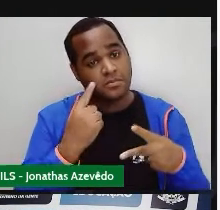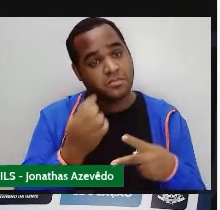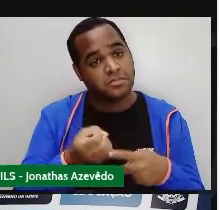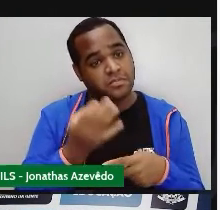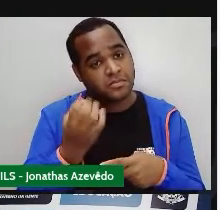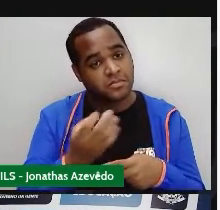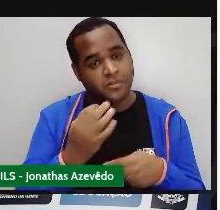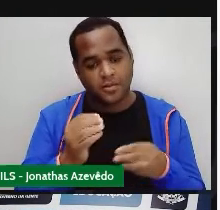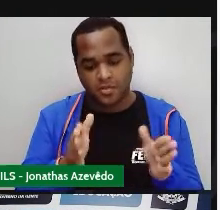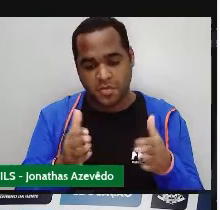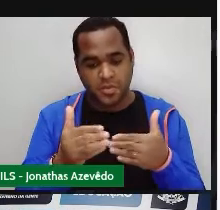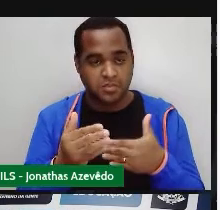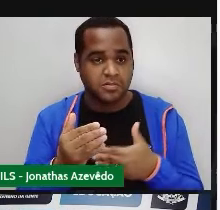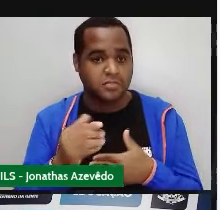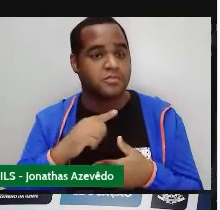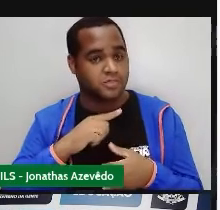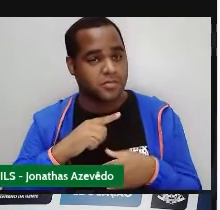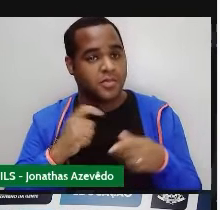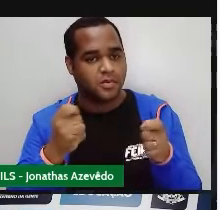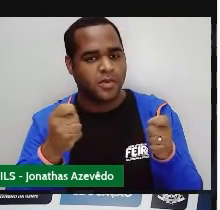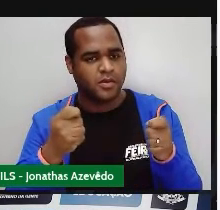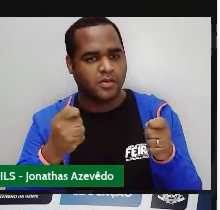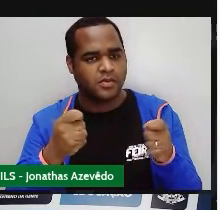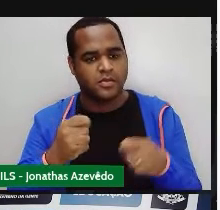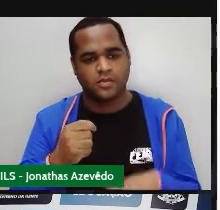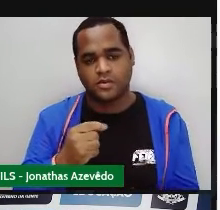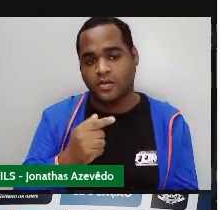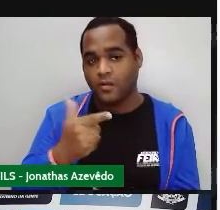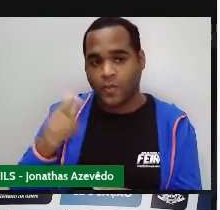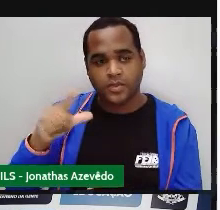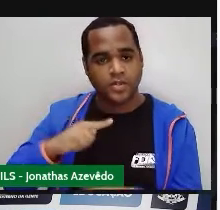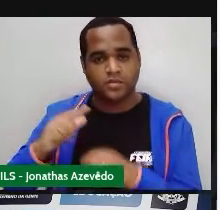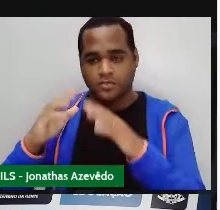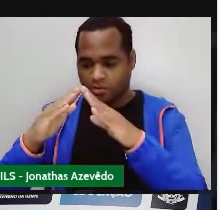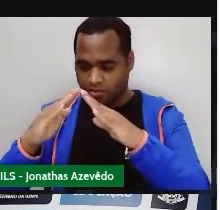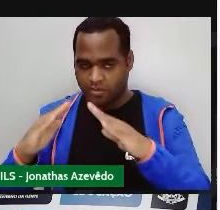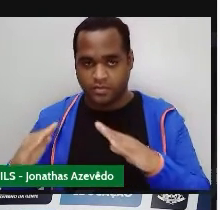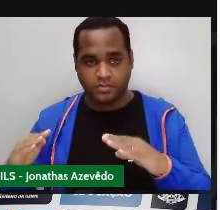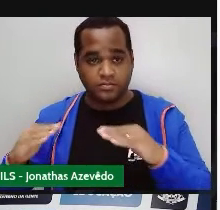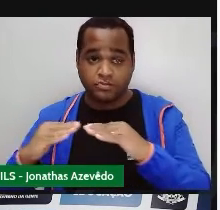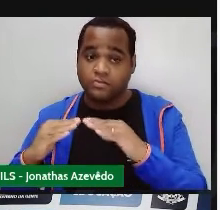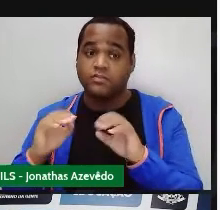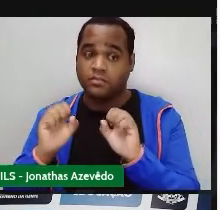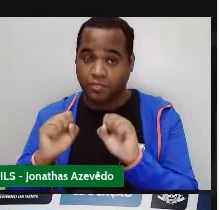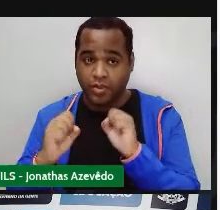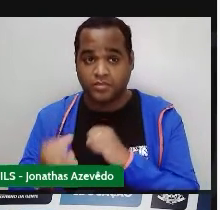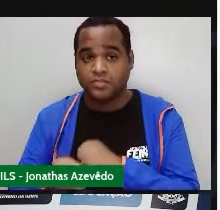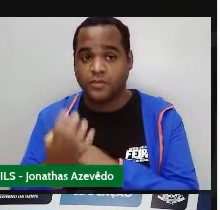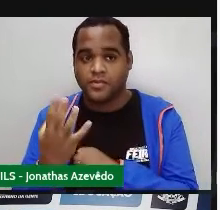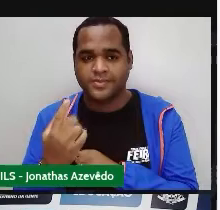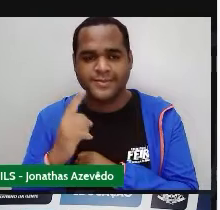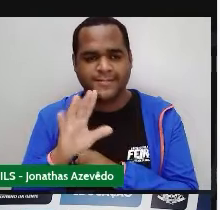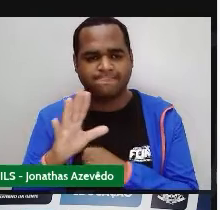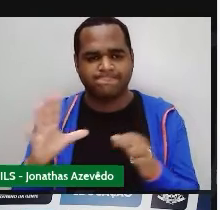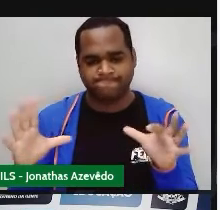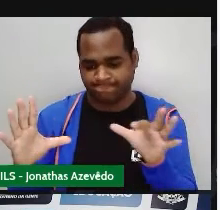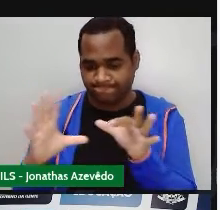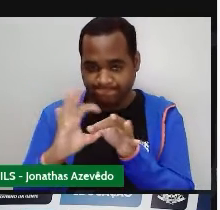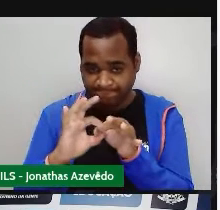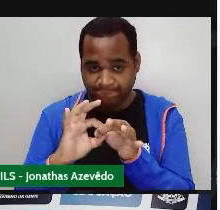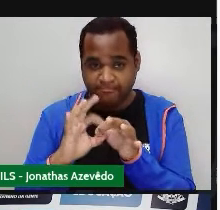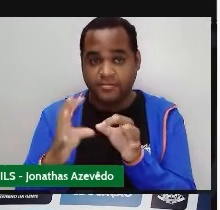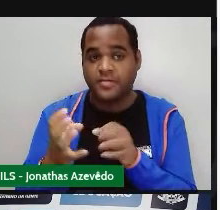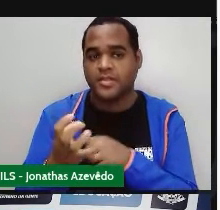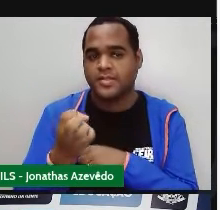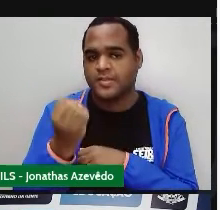cubos que vai ser feita uma quantidade de pirâmides que vai ser feita e juntando essas duas